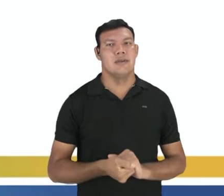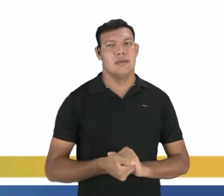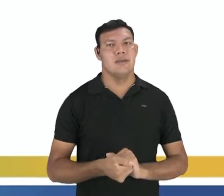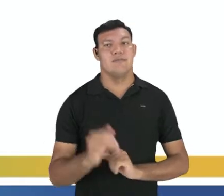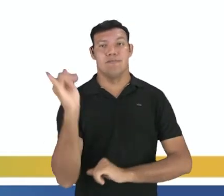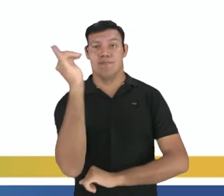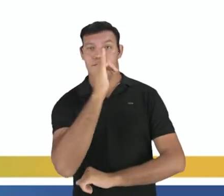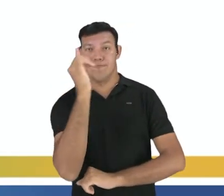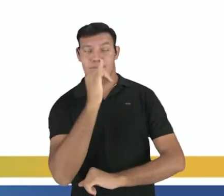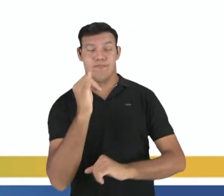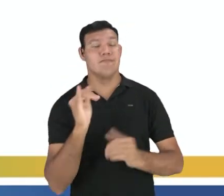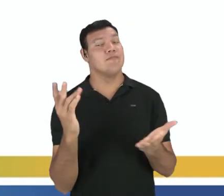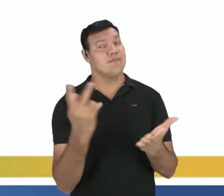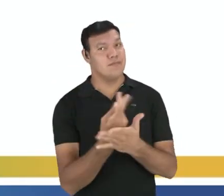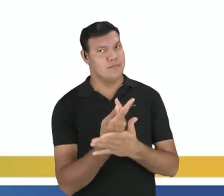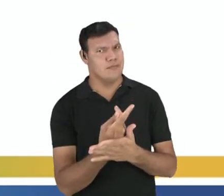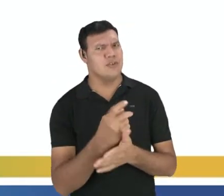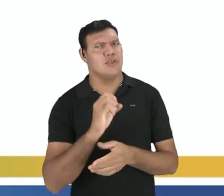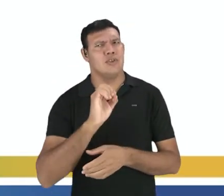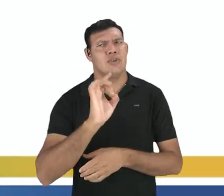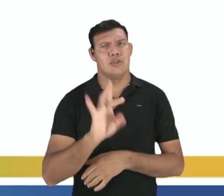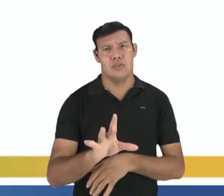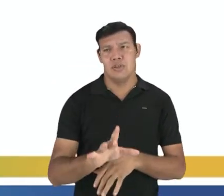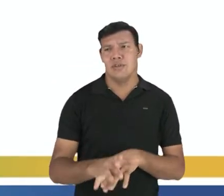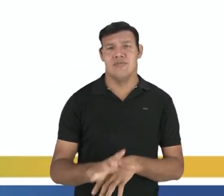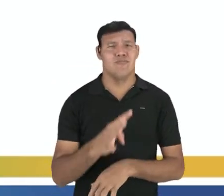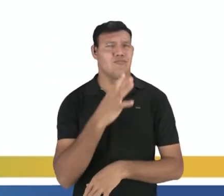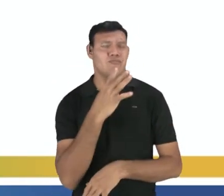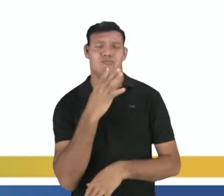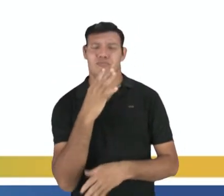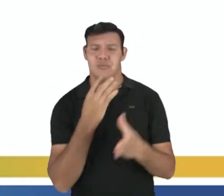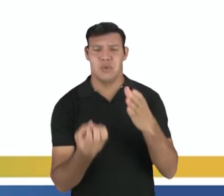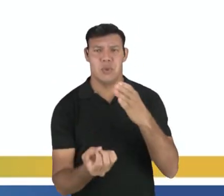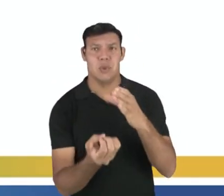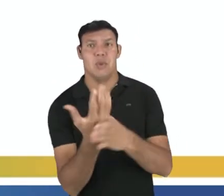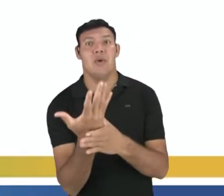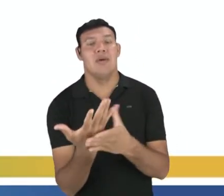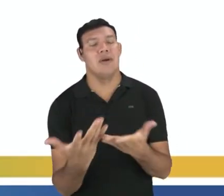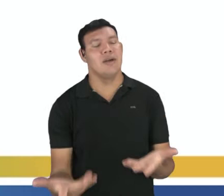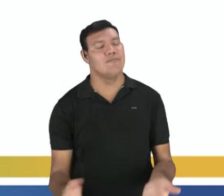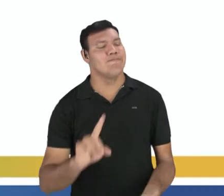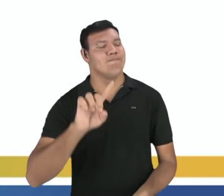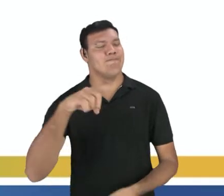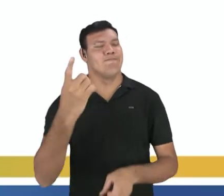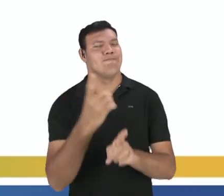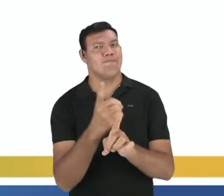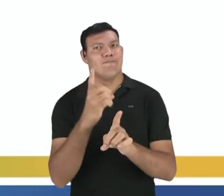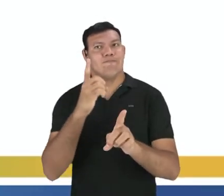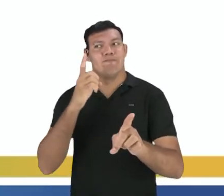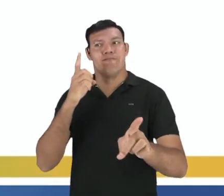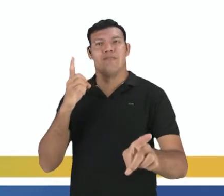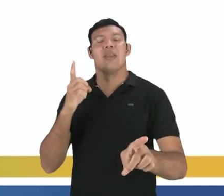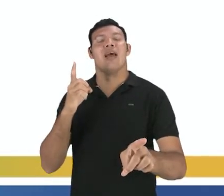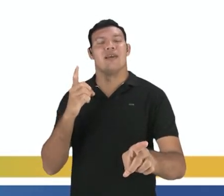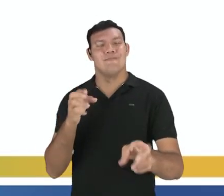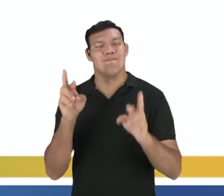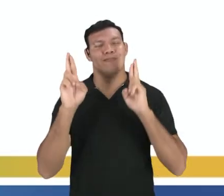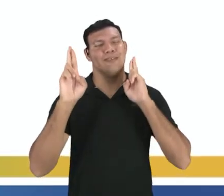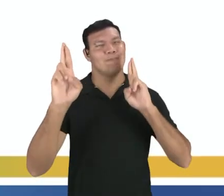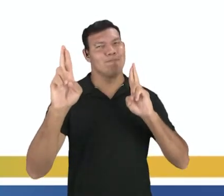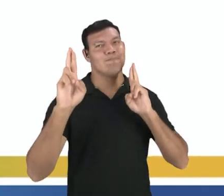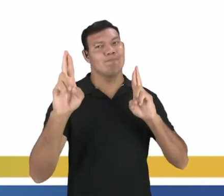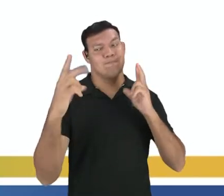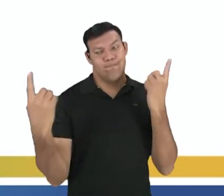No entanto, o casal desconhece suas origens, porém, quando descobrem, têm a esperança de que essa